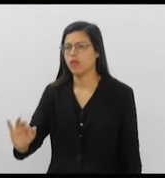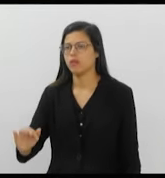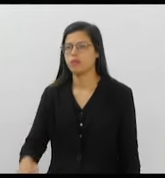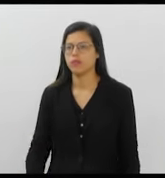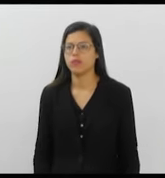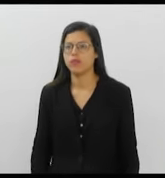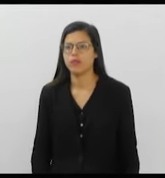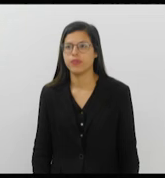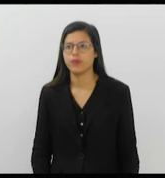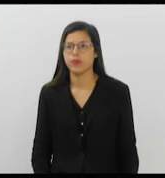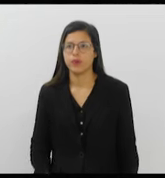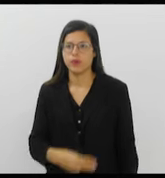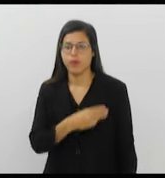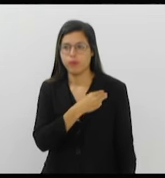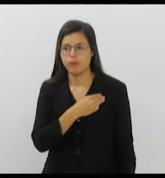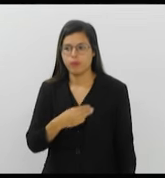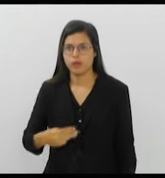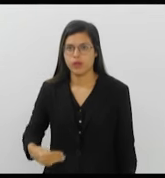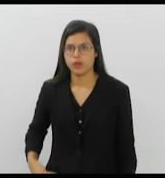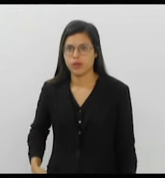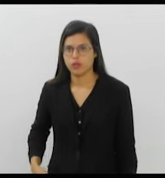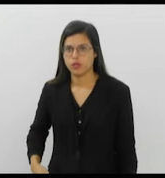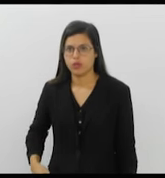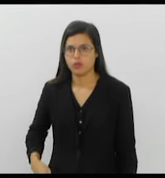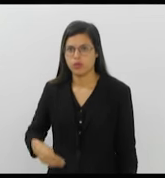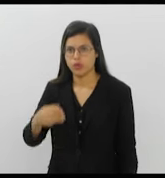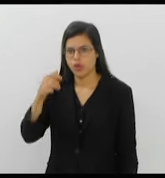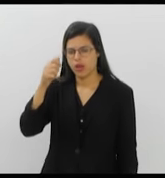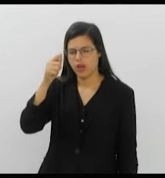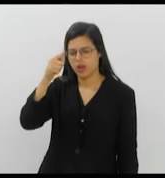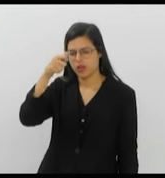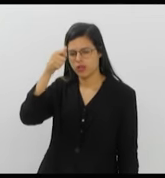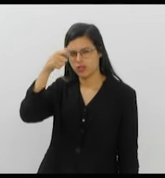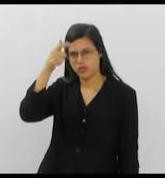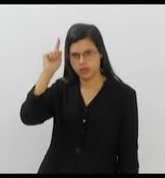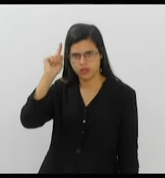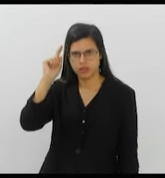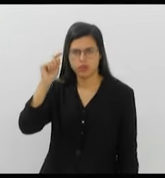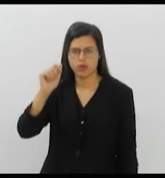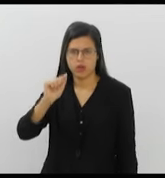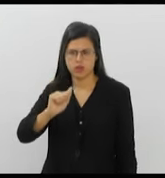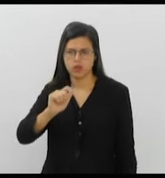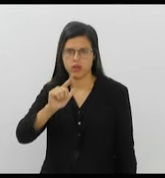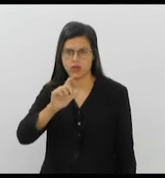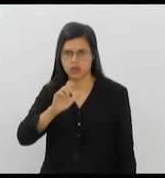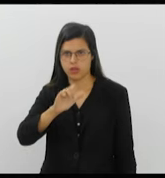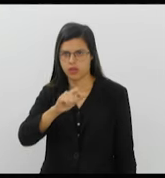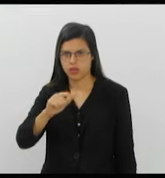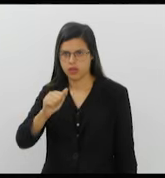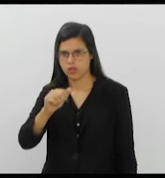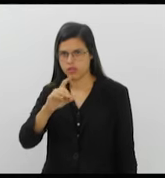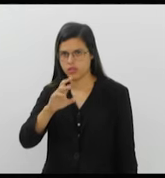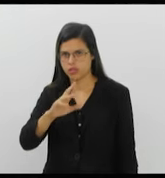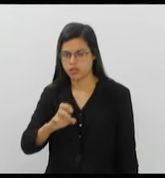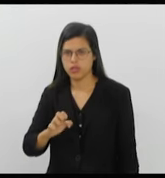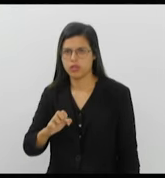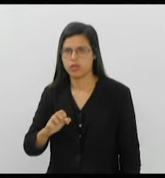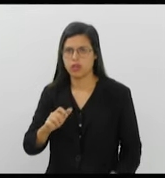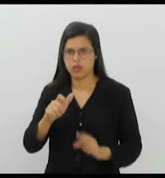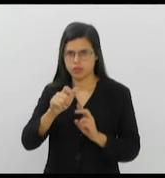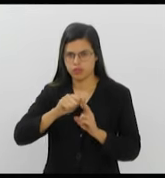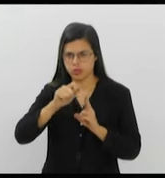ministro Alexandre de Moraes, que recentemente, há uns 2, 3 meses atrás, não mais que